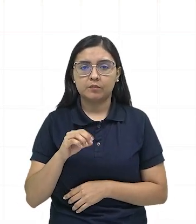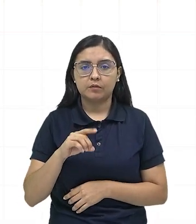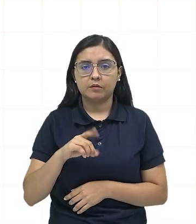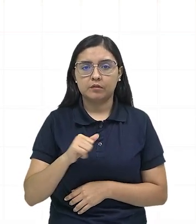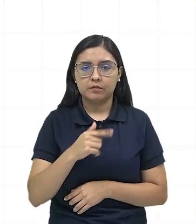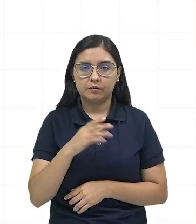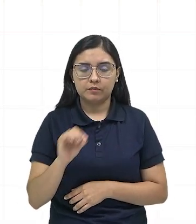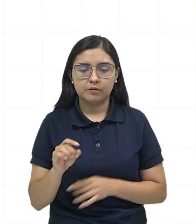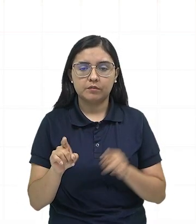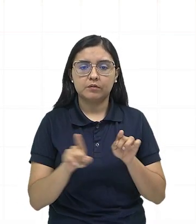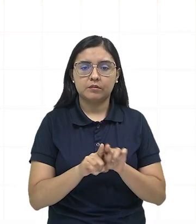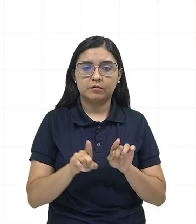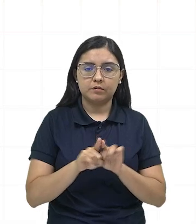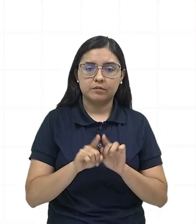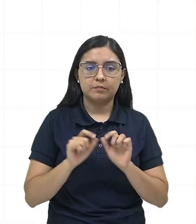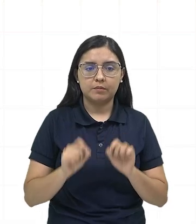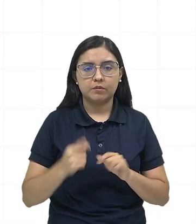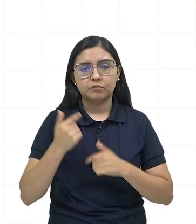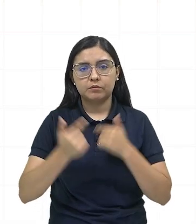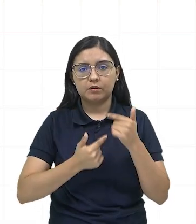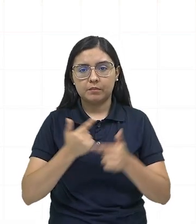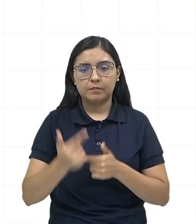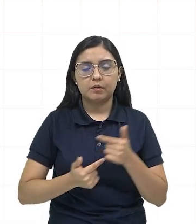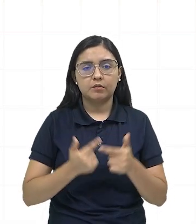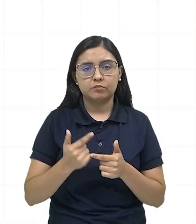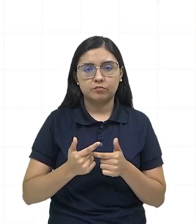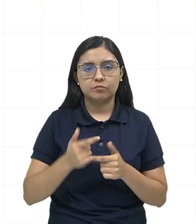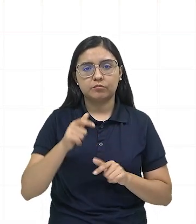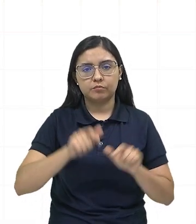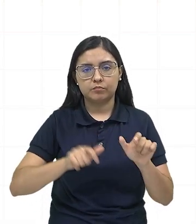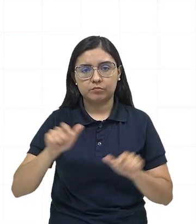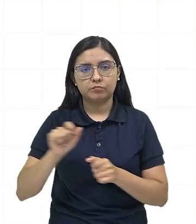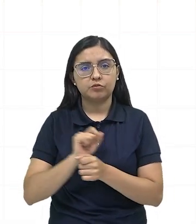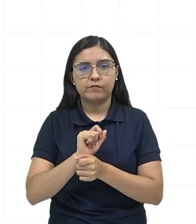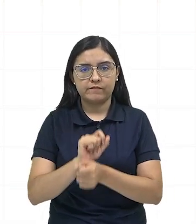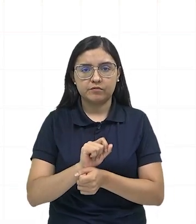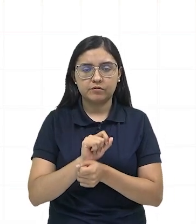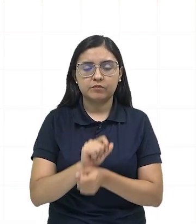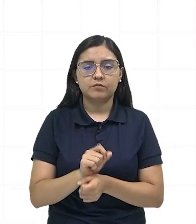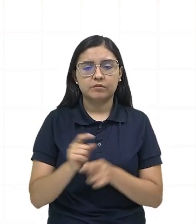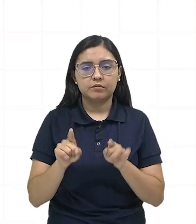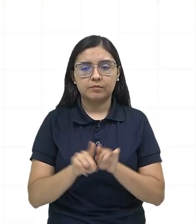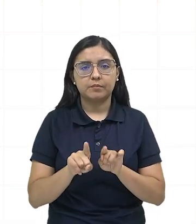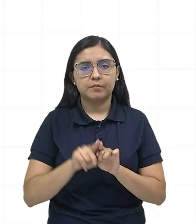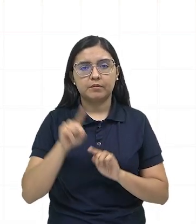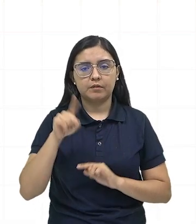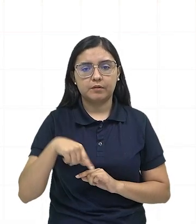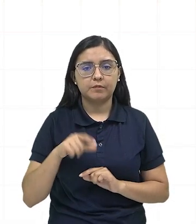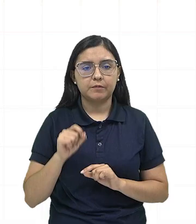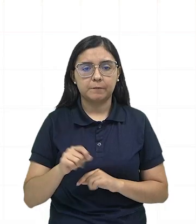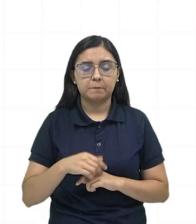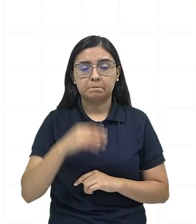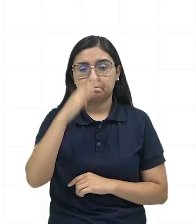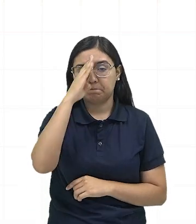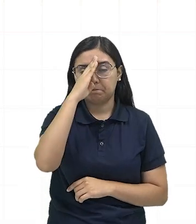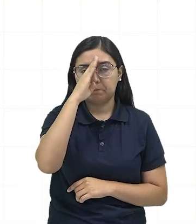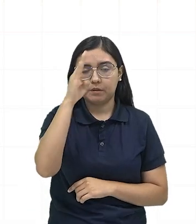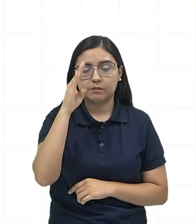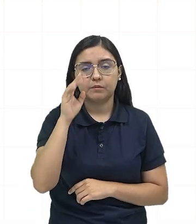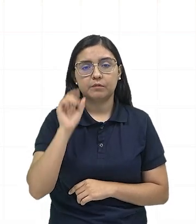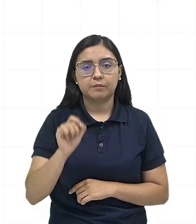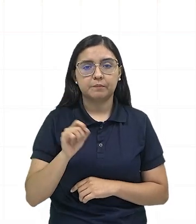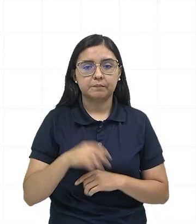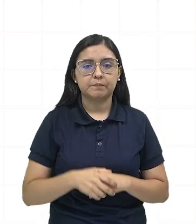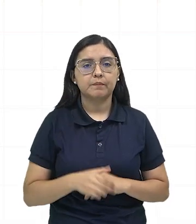de obra escravista, né, ou seja, utilizava a mão de obra escravizada, que já vai ser um componente, inclusive o principal